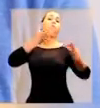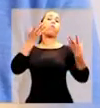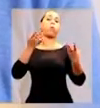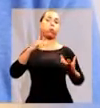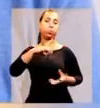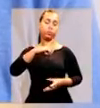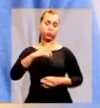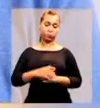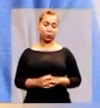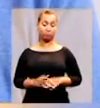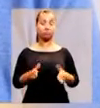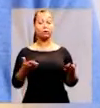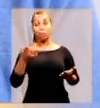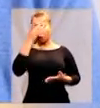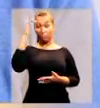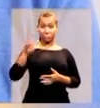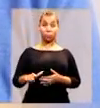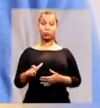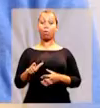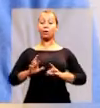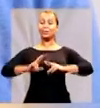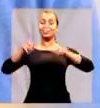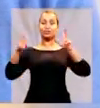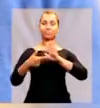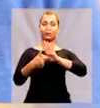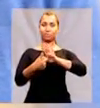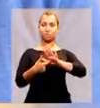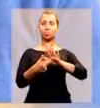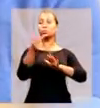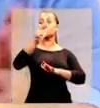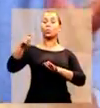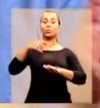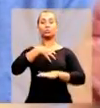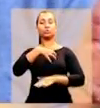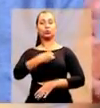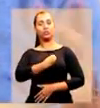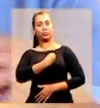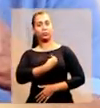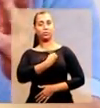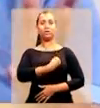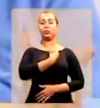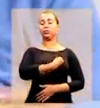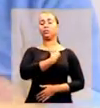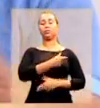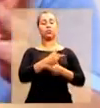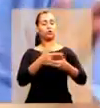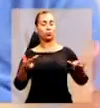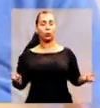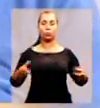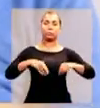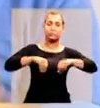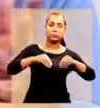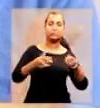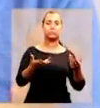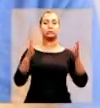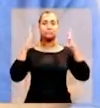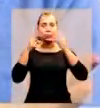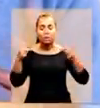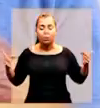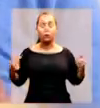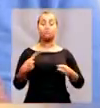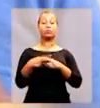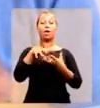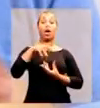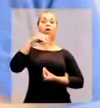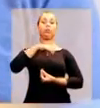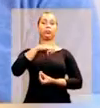espírito. Né? Assim, o ser humano ele se diferencia das outras formas de vida, os minerais, os vegetais, os animais,